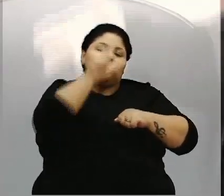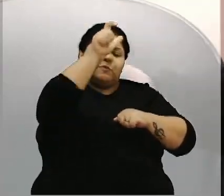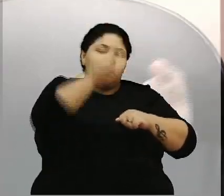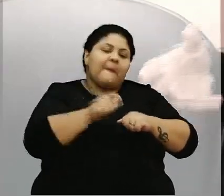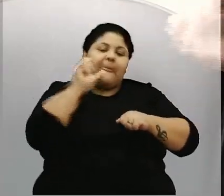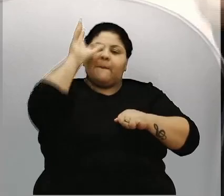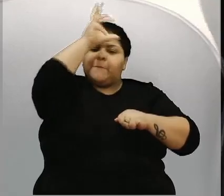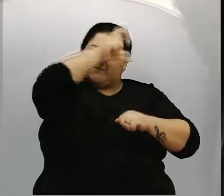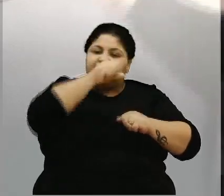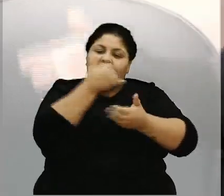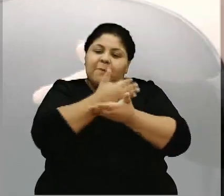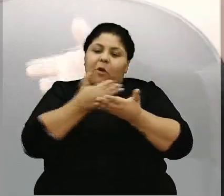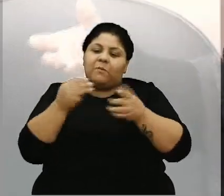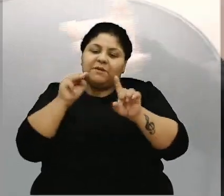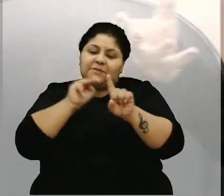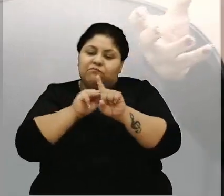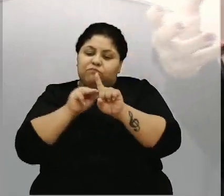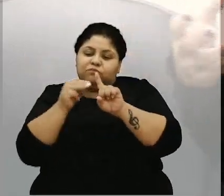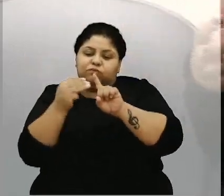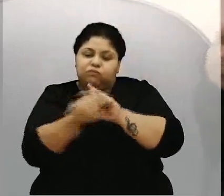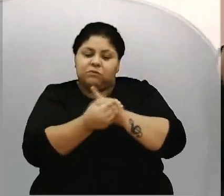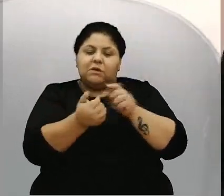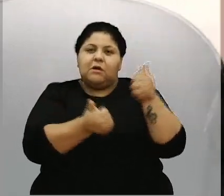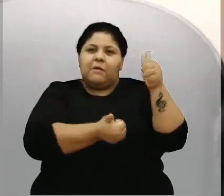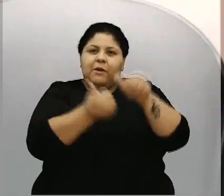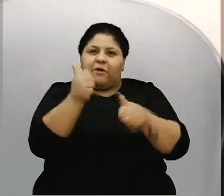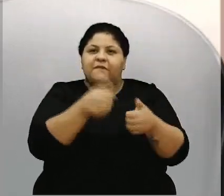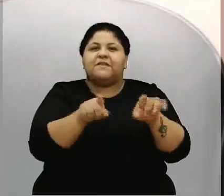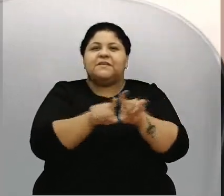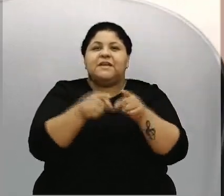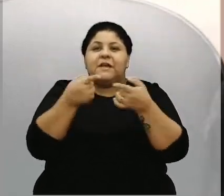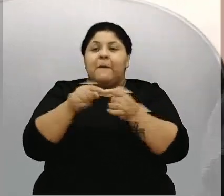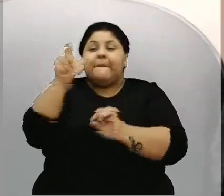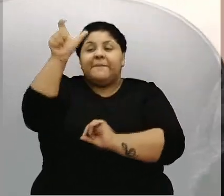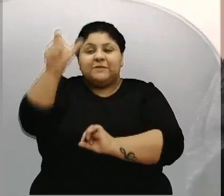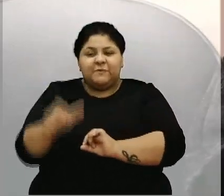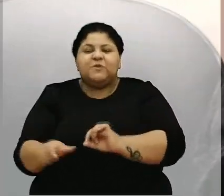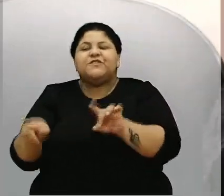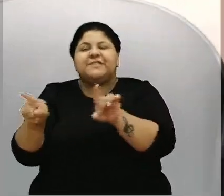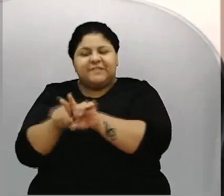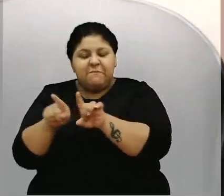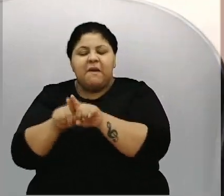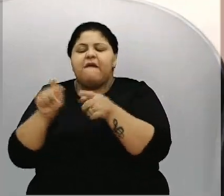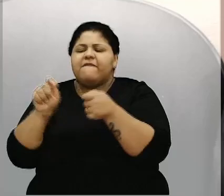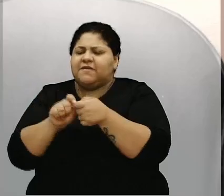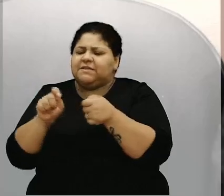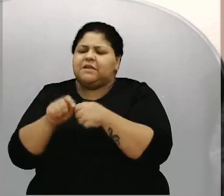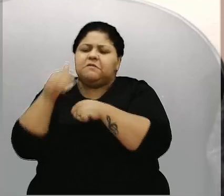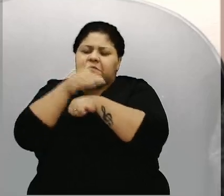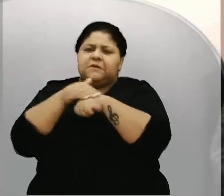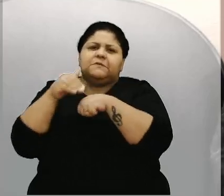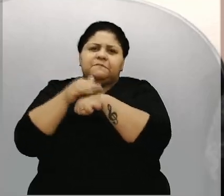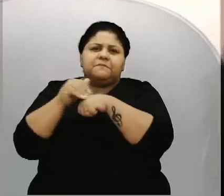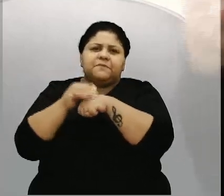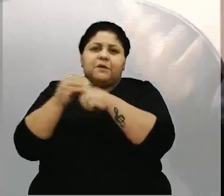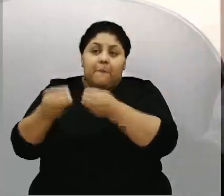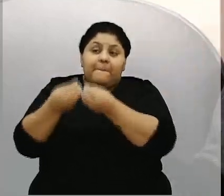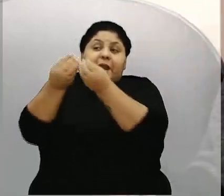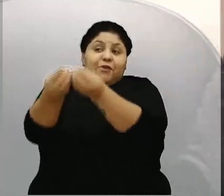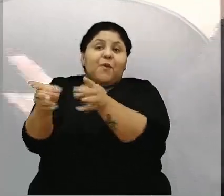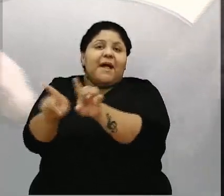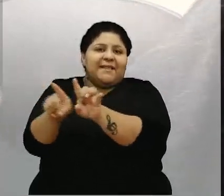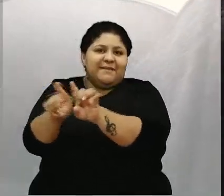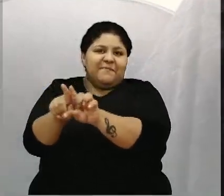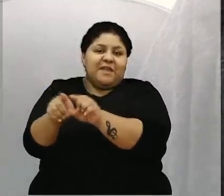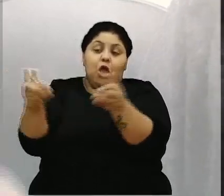para entrar no mercado de trabalho, para a qualificação, mas as pessoas que estão lá também estão fazendo com esse carinho muitas vezes para doar. Então hoje